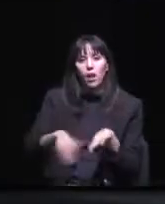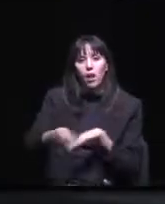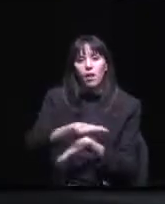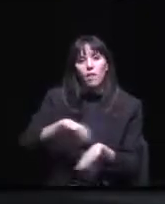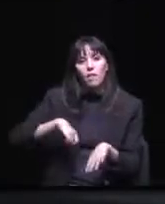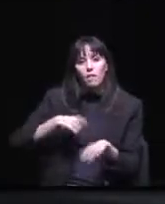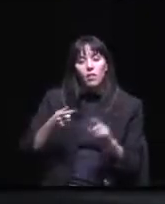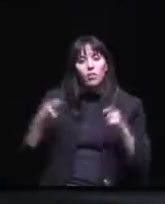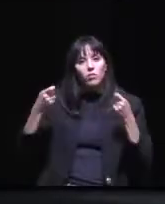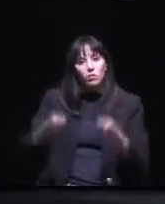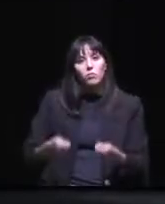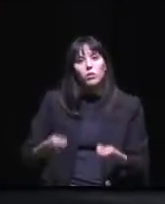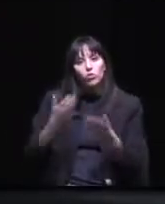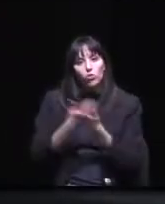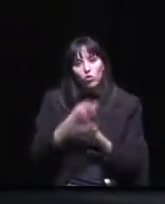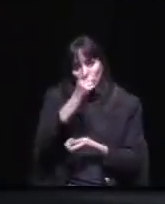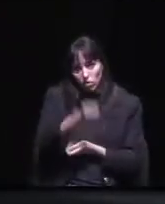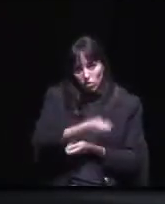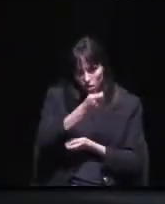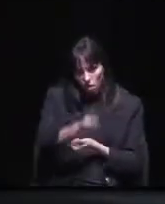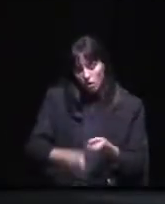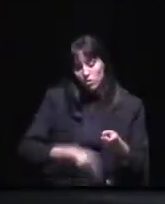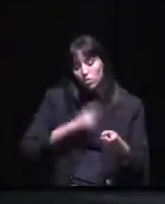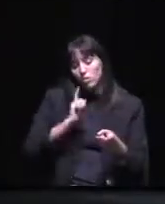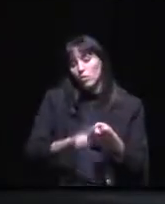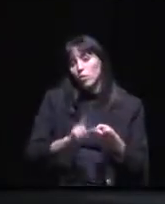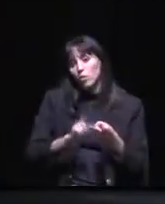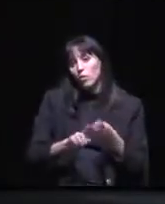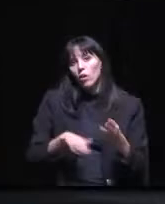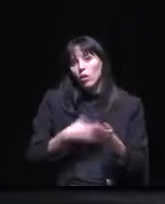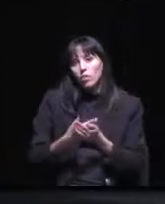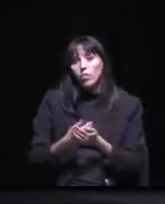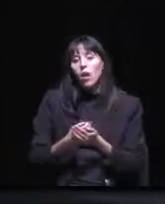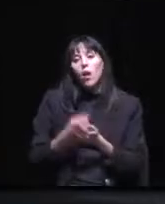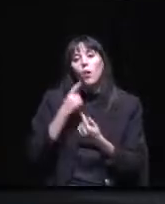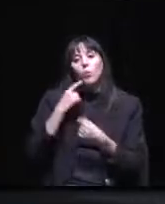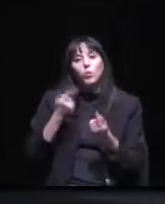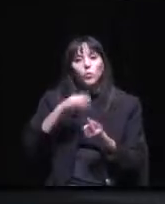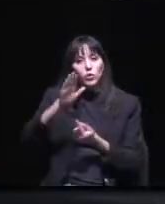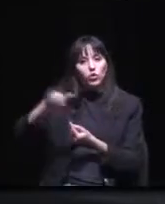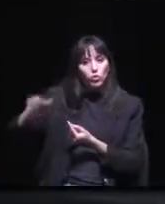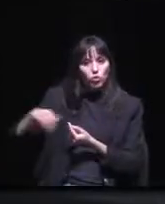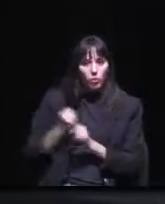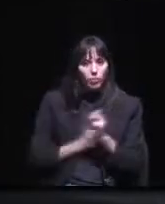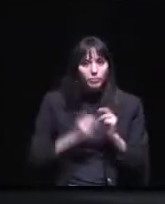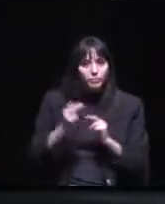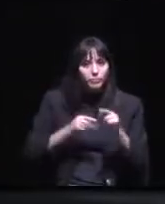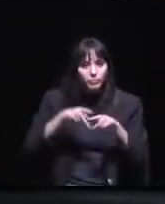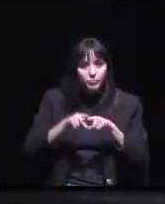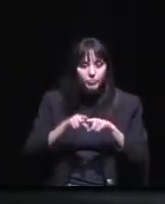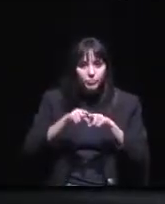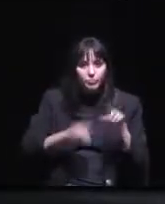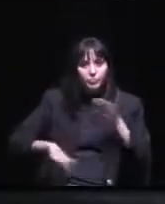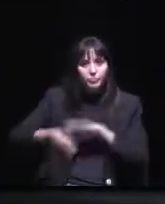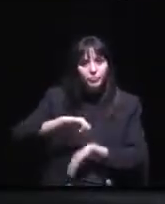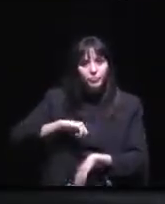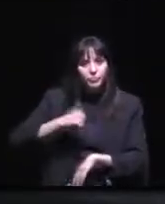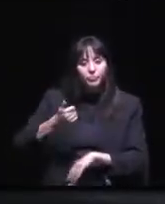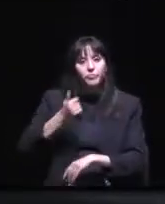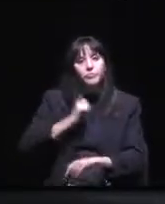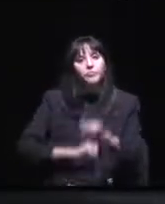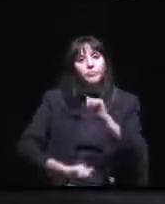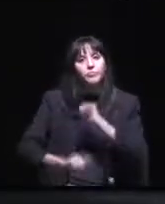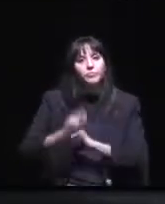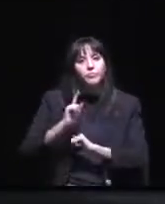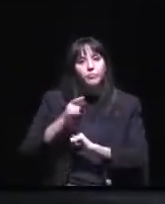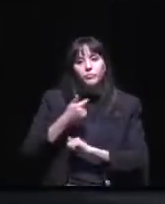o investimento na escola de jardinagem, o recurso ao serviço público na manutenção dos jardins e espaços verdes, invertendo a tendência do